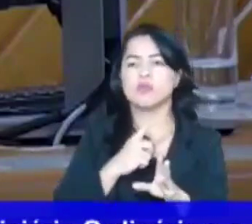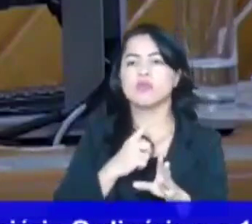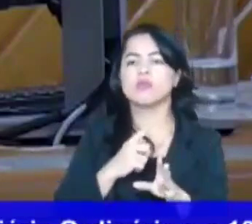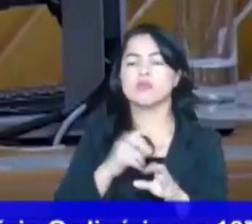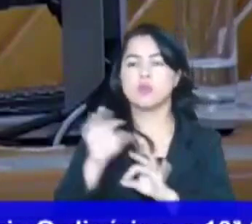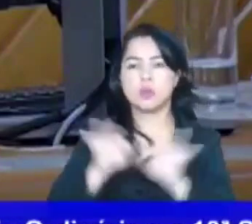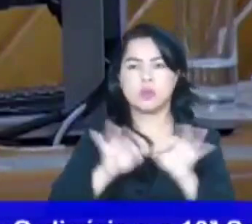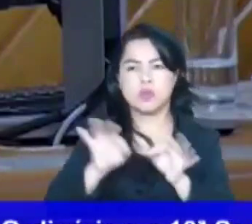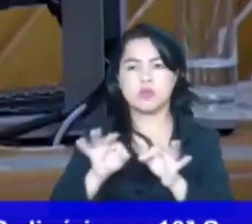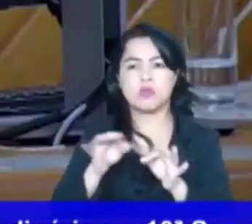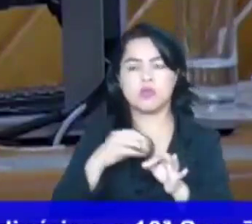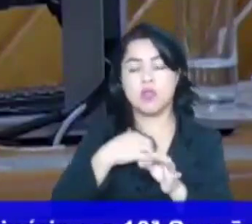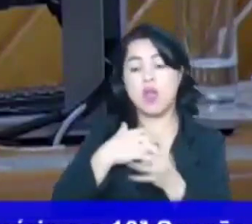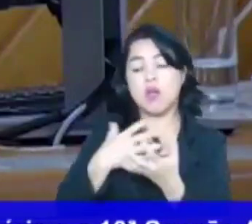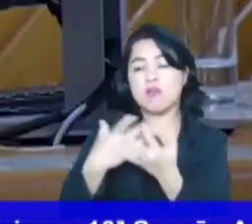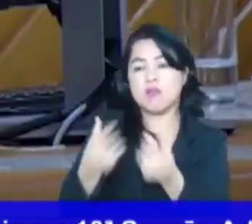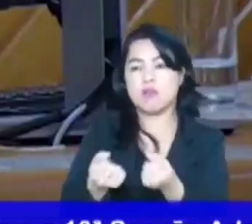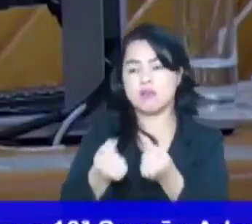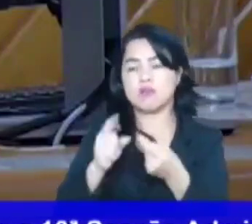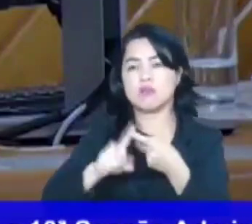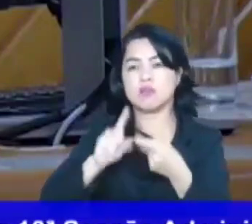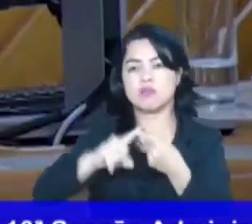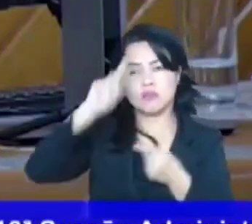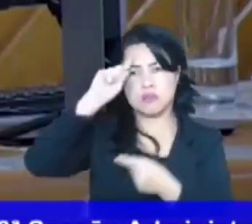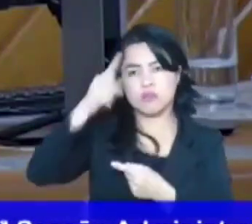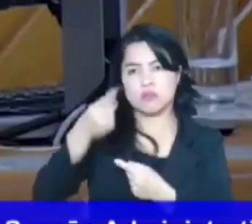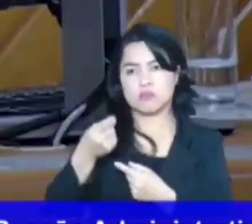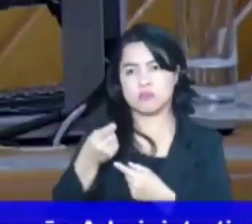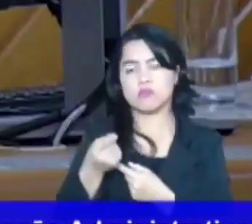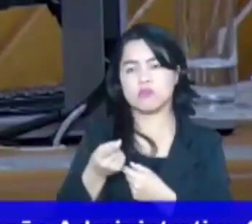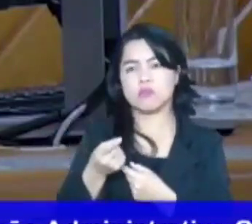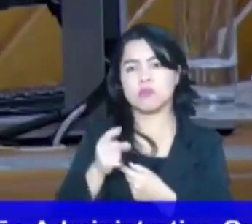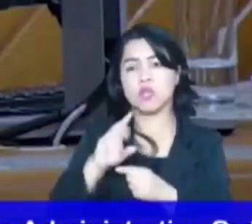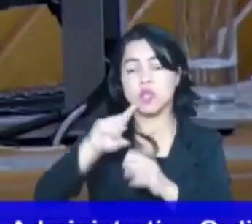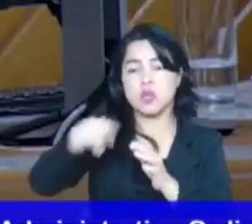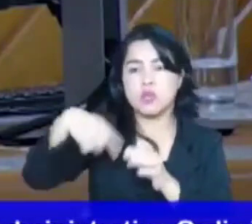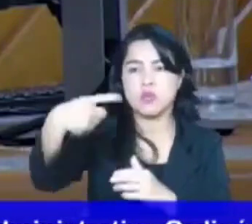por ocasião do recebimento e da decisão que